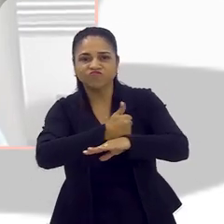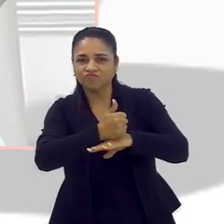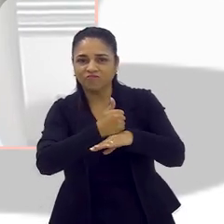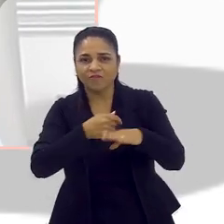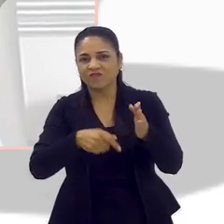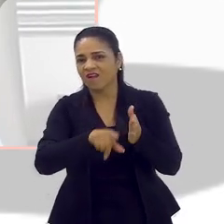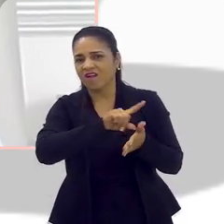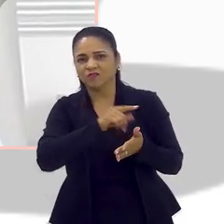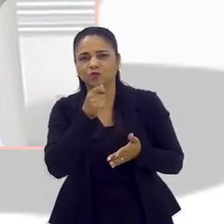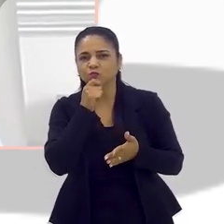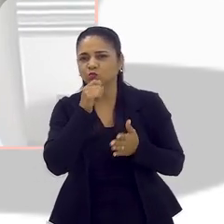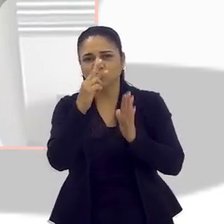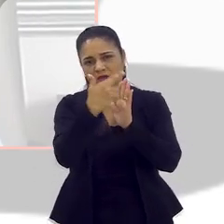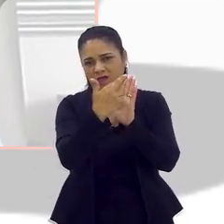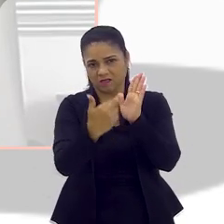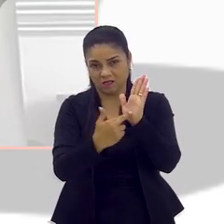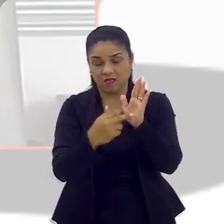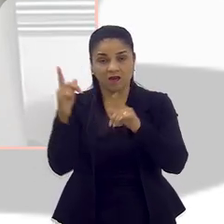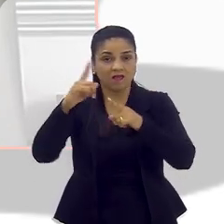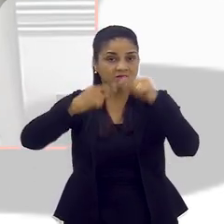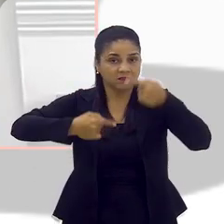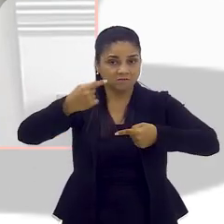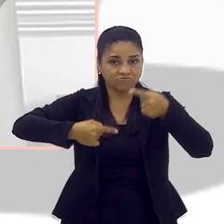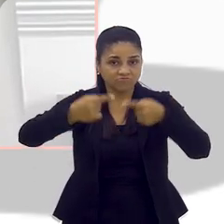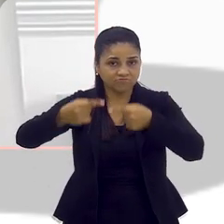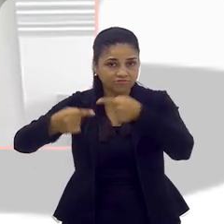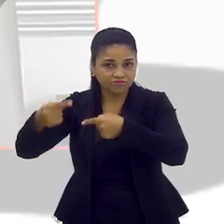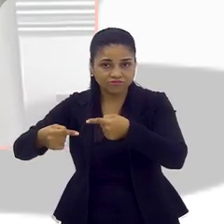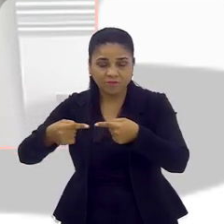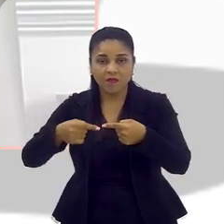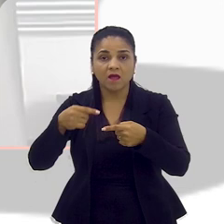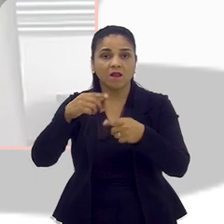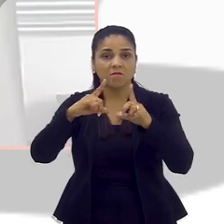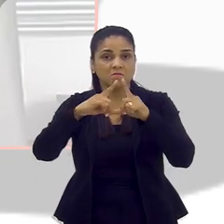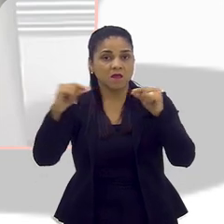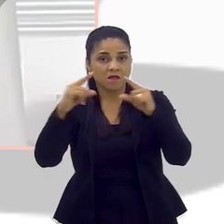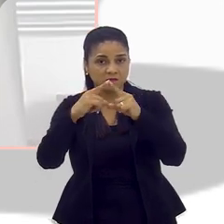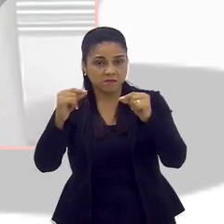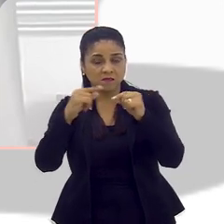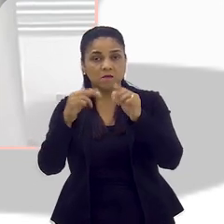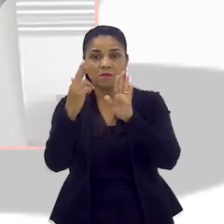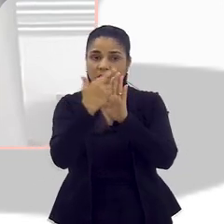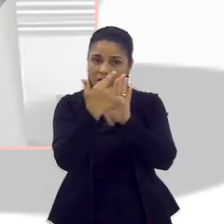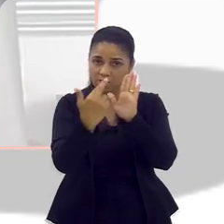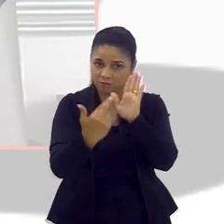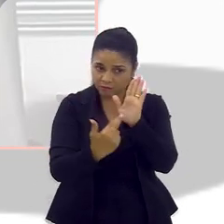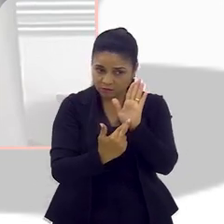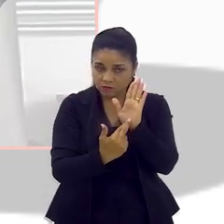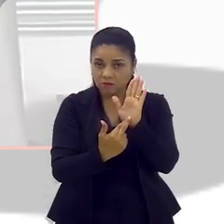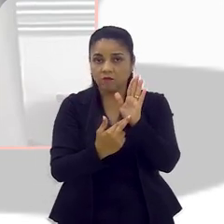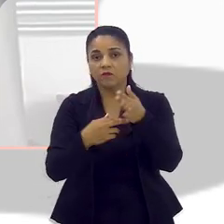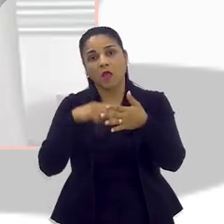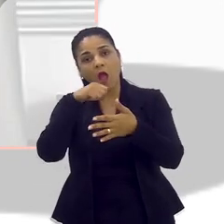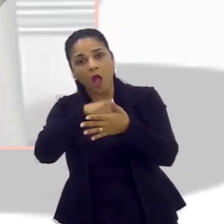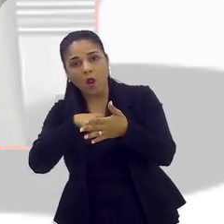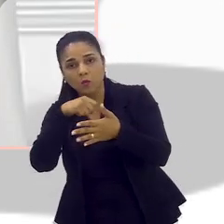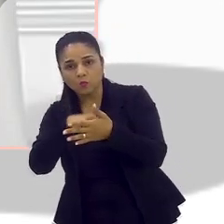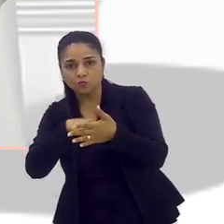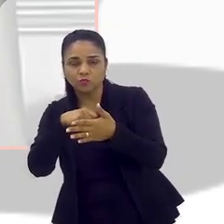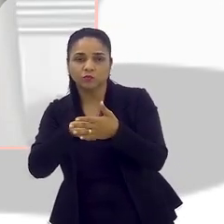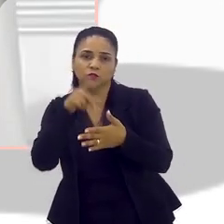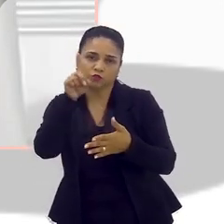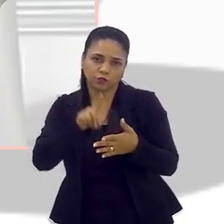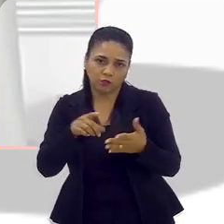regulamentação. Então, virou até um debate em Brasília da regulamentação. E aí, né, com a regulamentação vem a luta